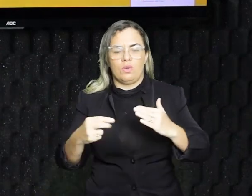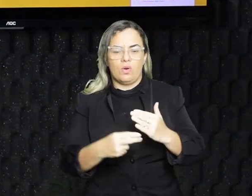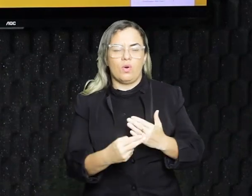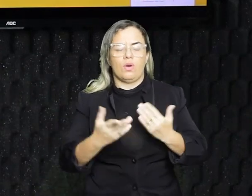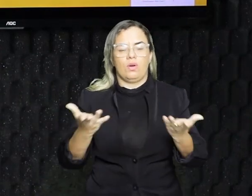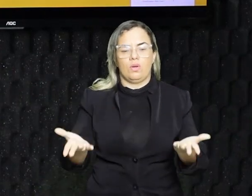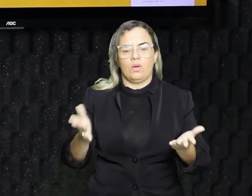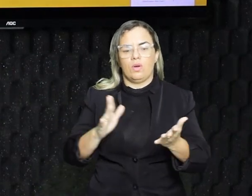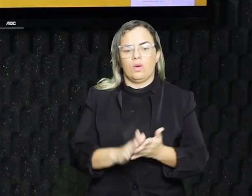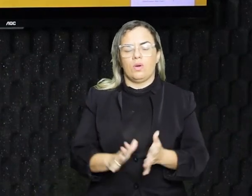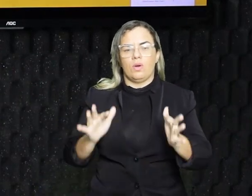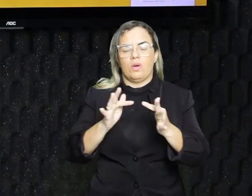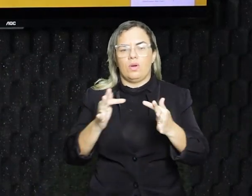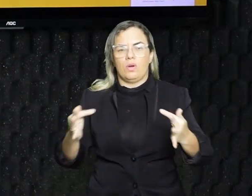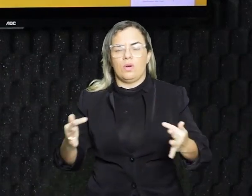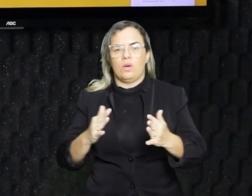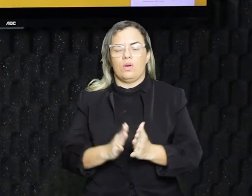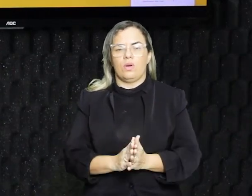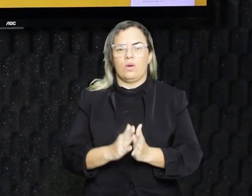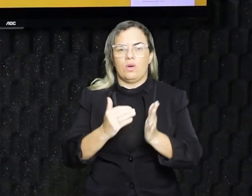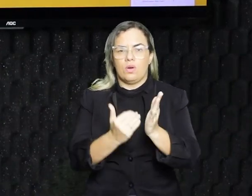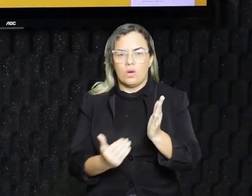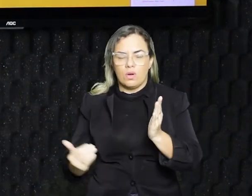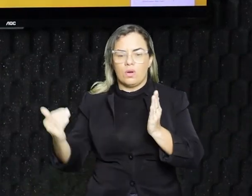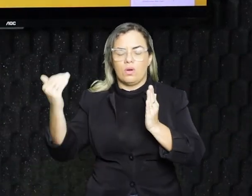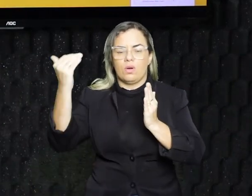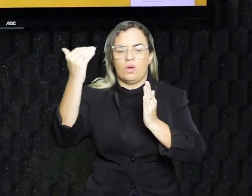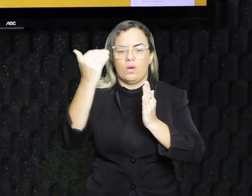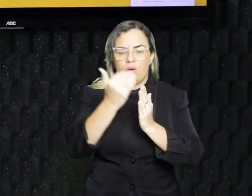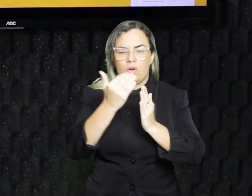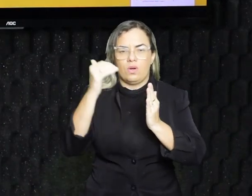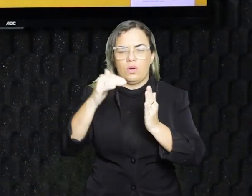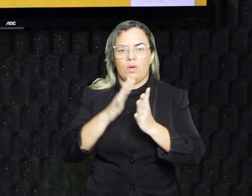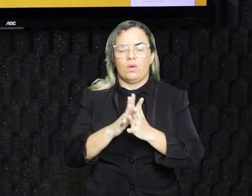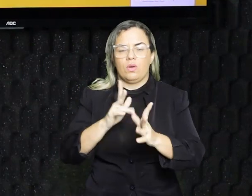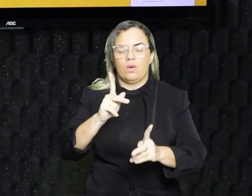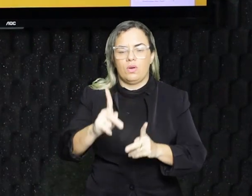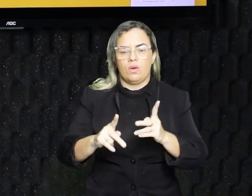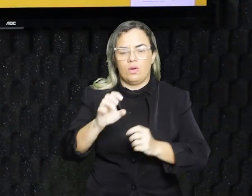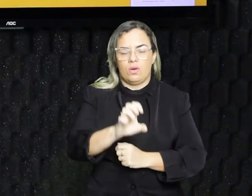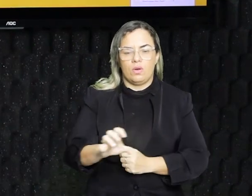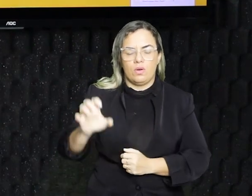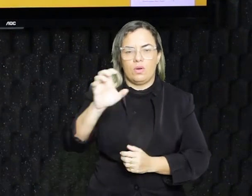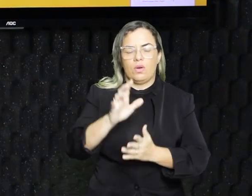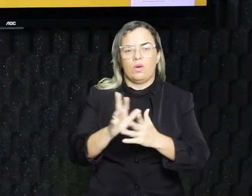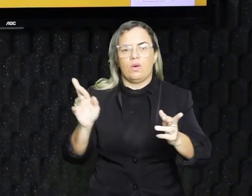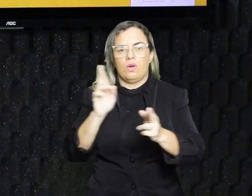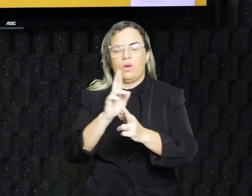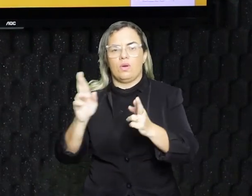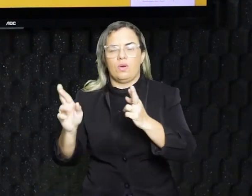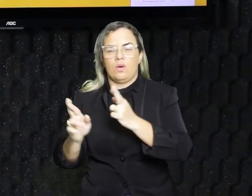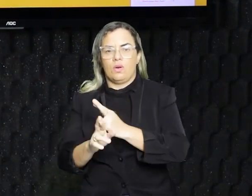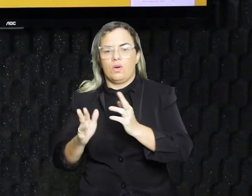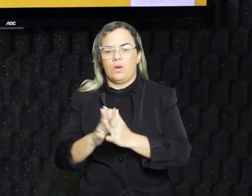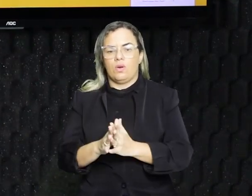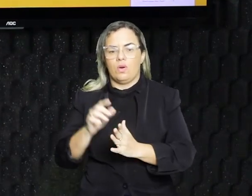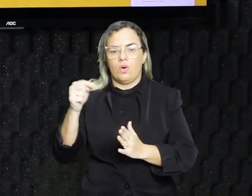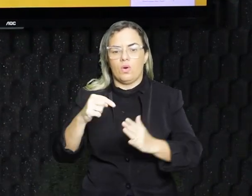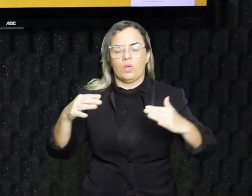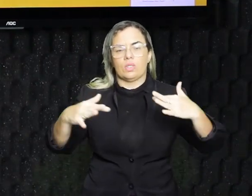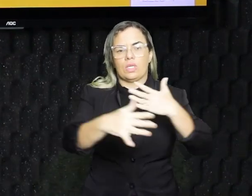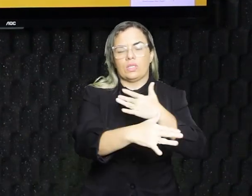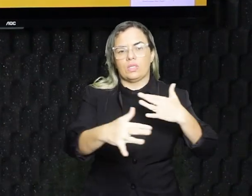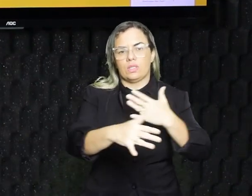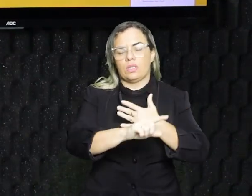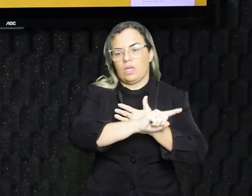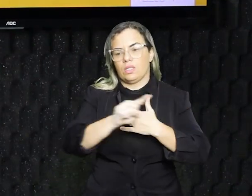falando, urbanização é o aumento da população urbana de uma região em relação à sua população rural, que foi o que aconteceu